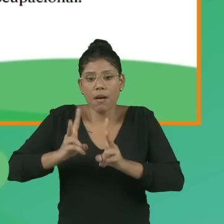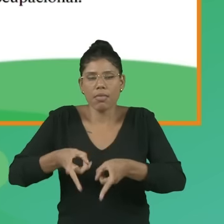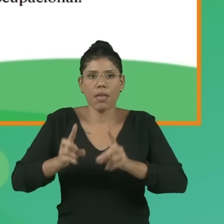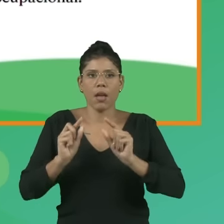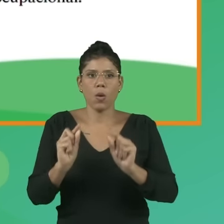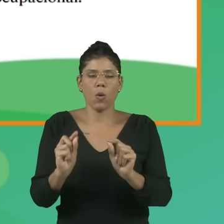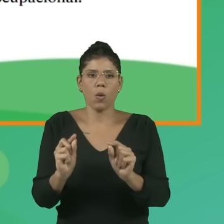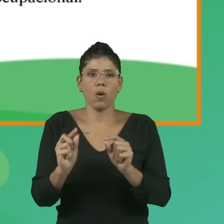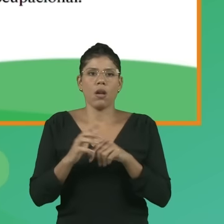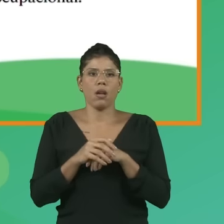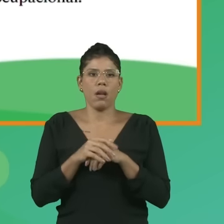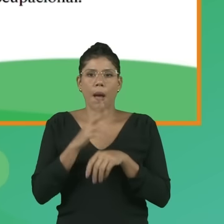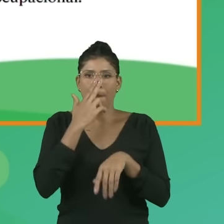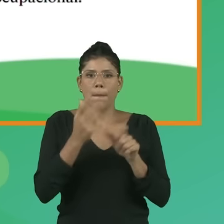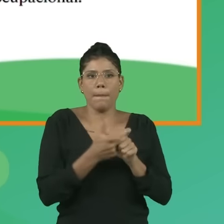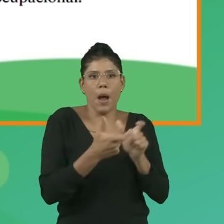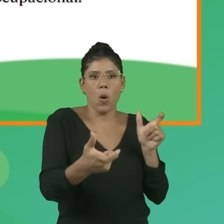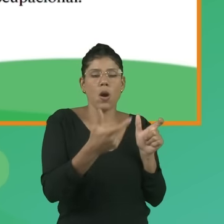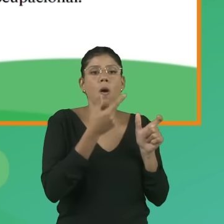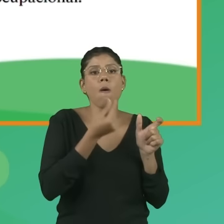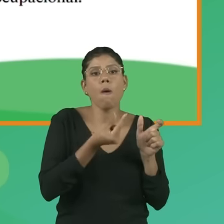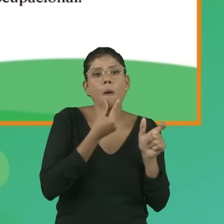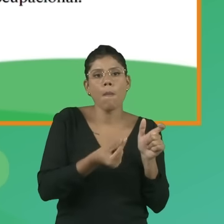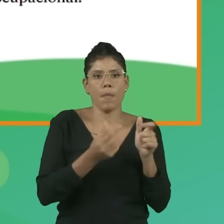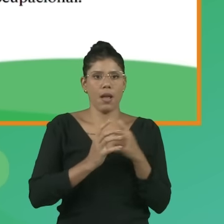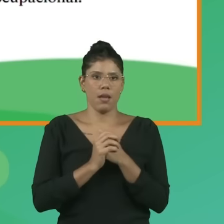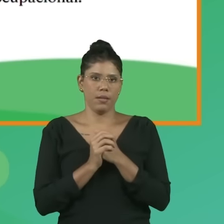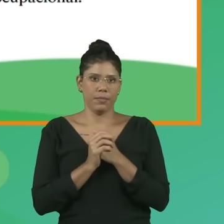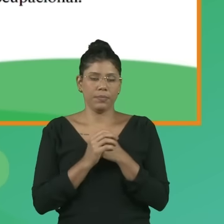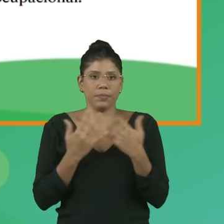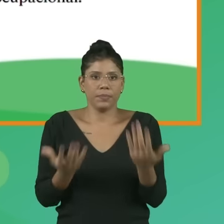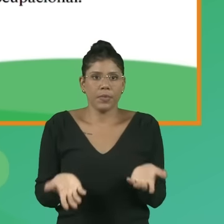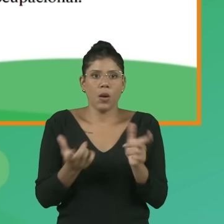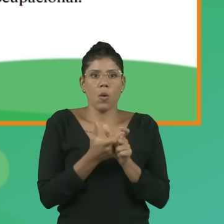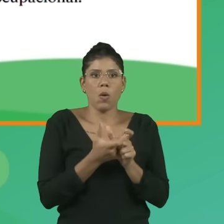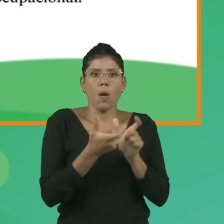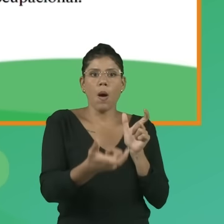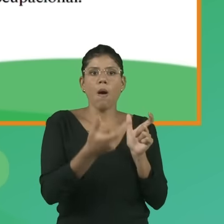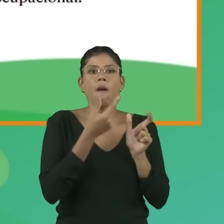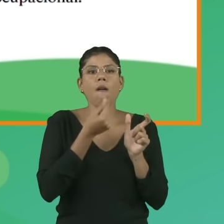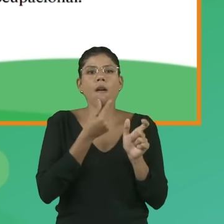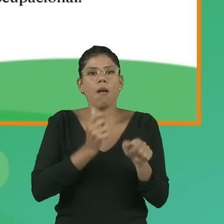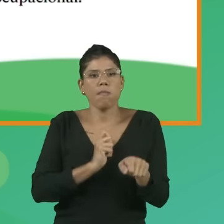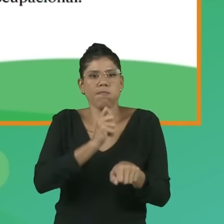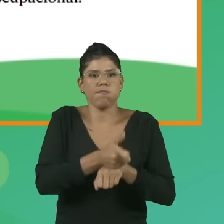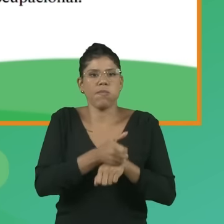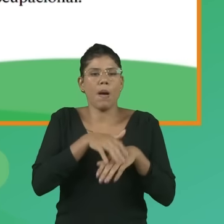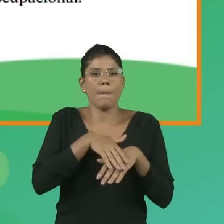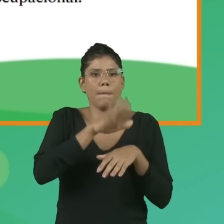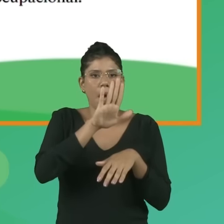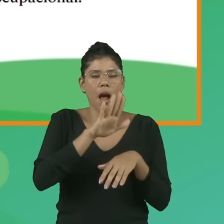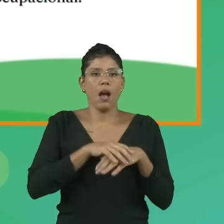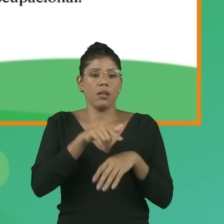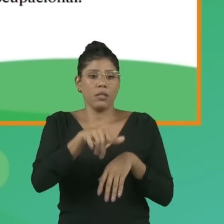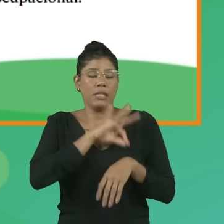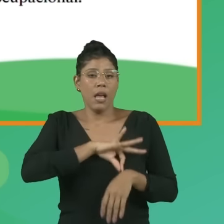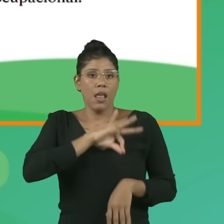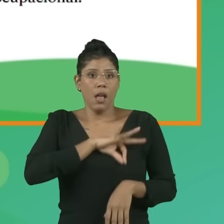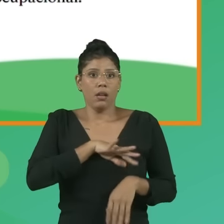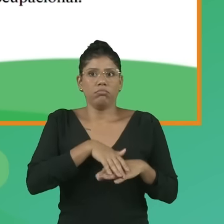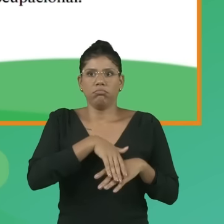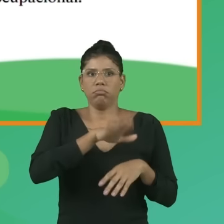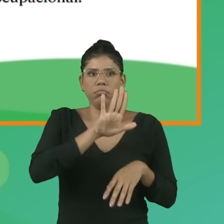status quo, mantém aquele status de que o homem ainda assume posições maiores, que ele recebe salários